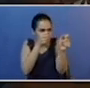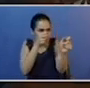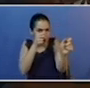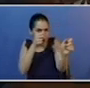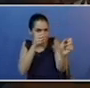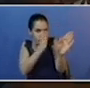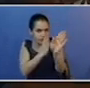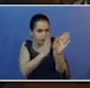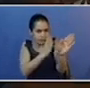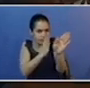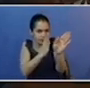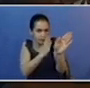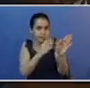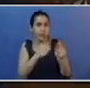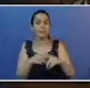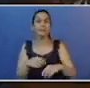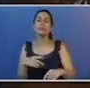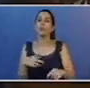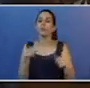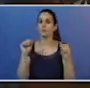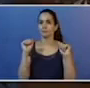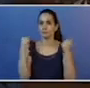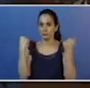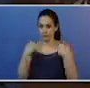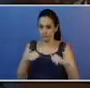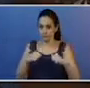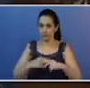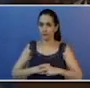acertar determinado alvo com a maior precisão possível.